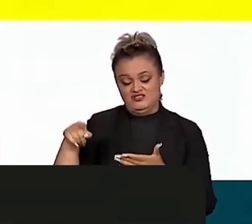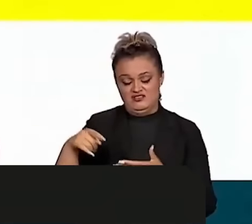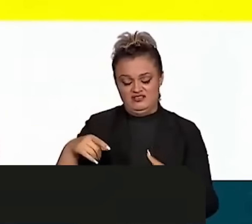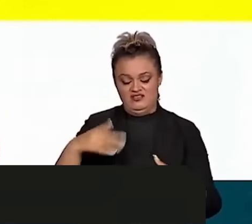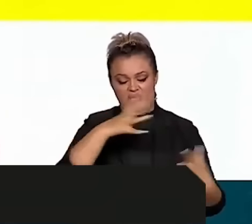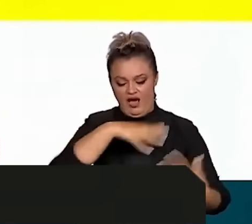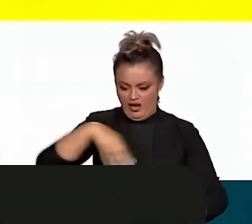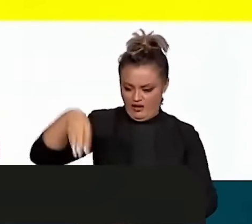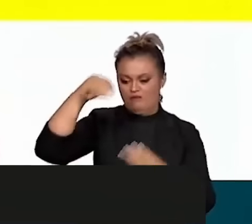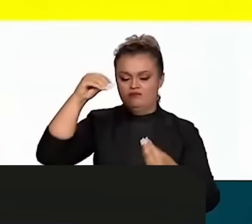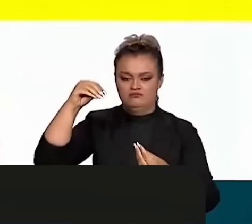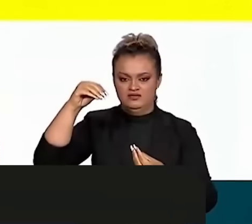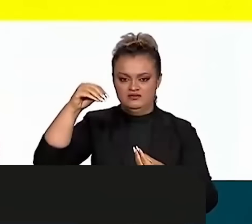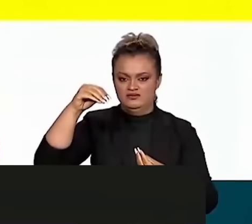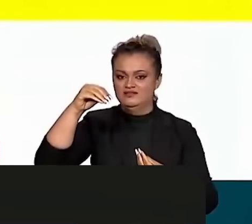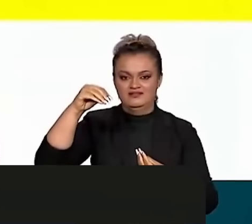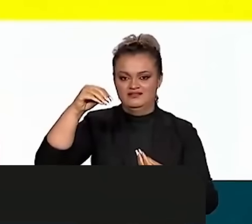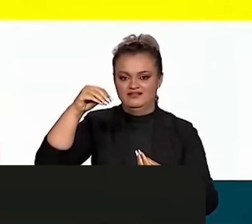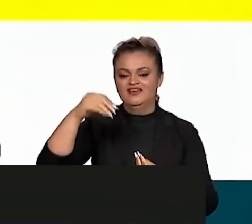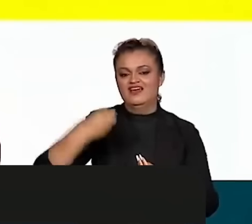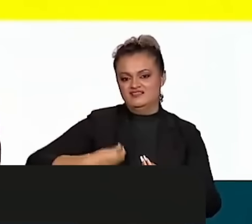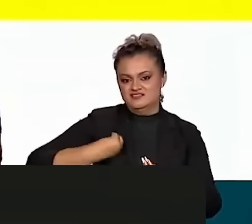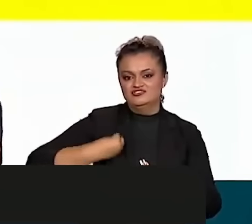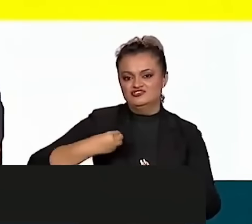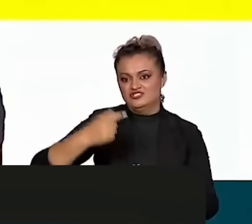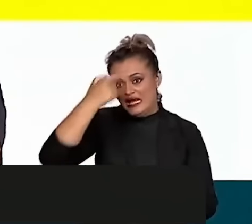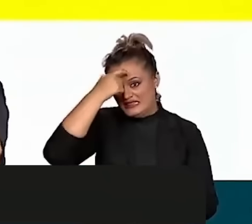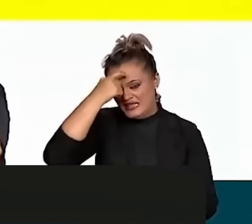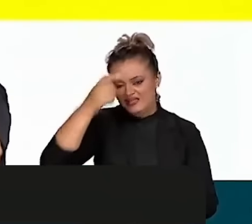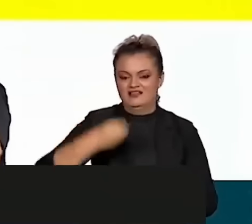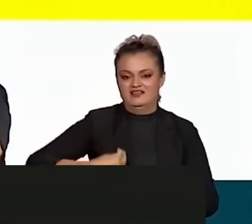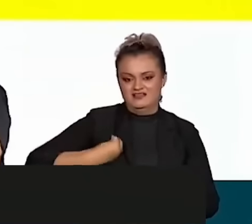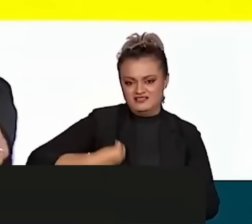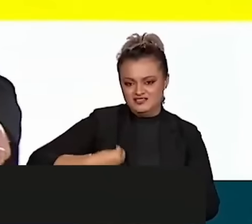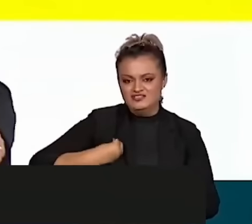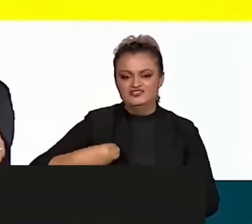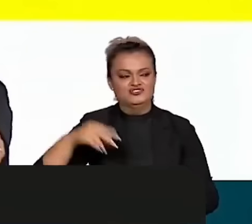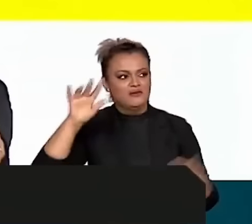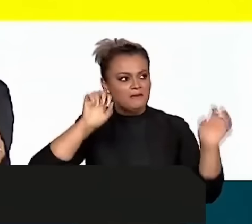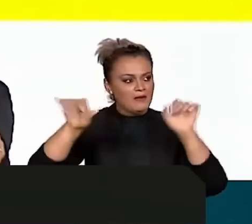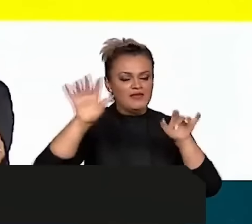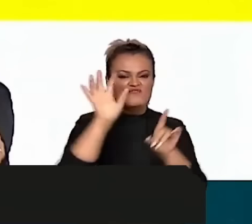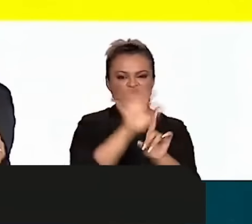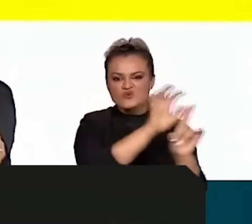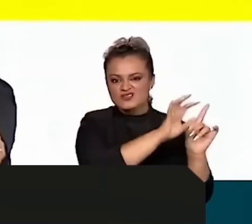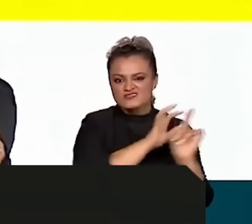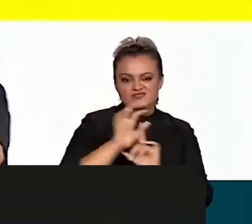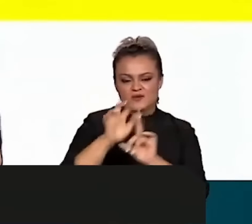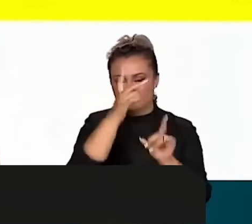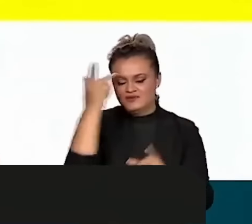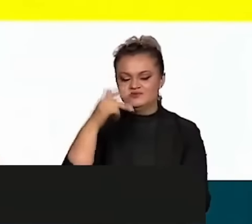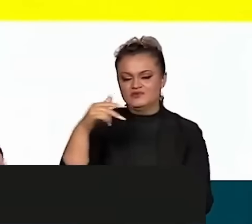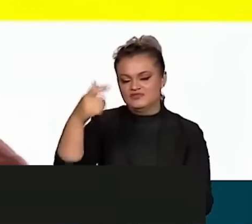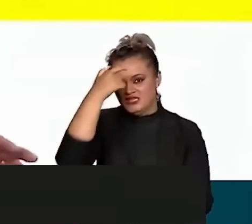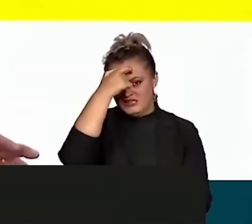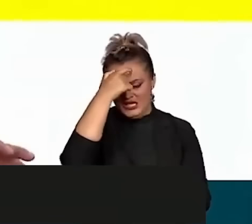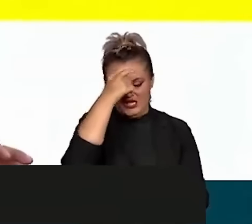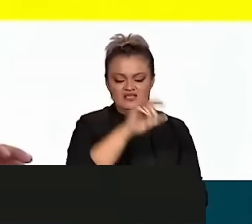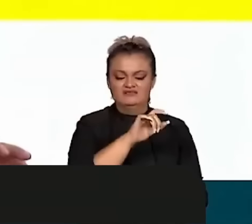de independência do Conselho Nacional de Saúde para a análise ética de pesquisas com